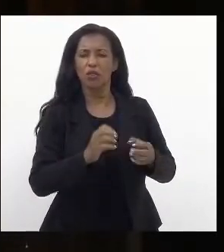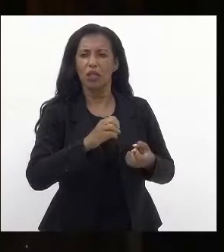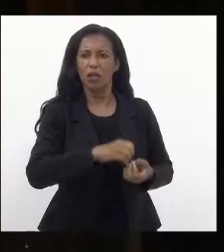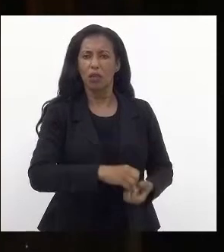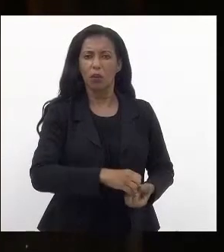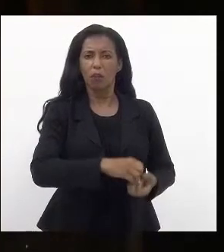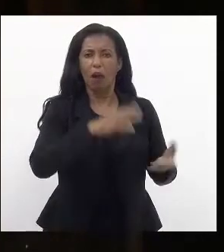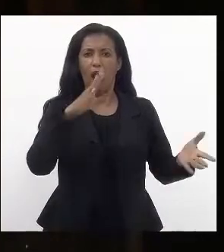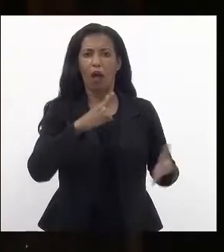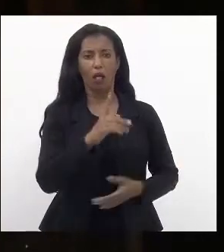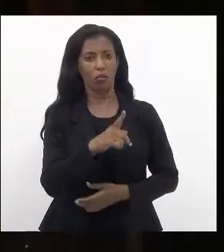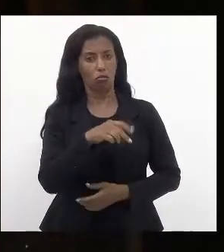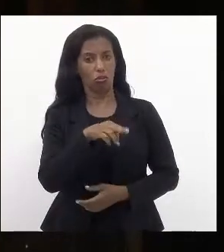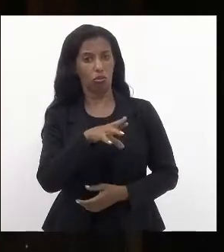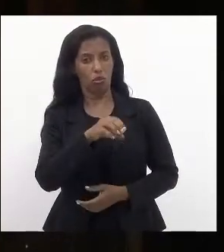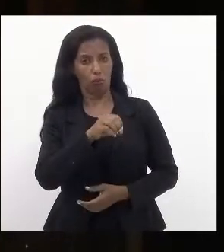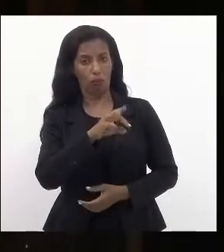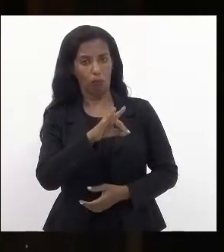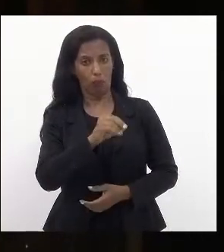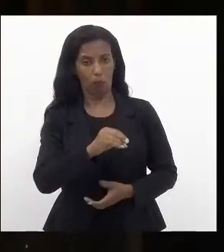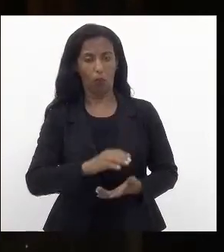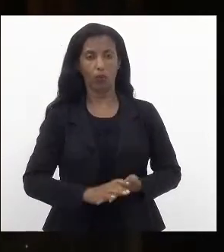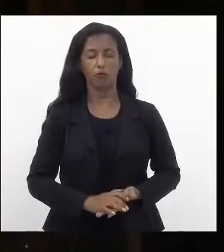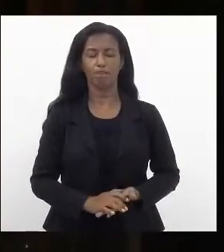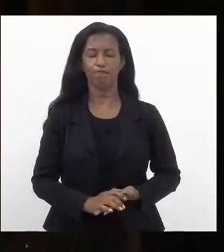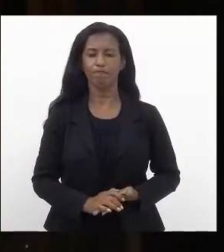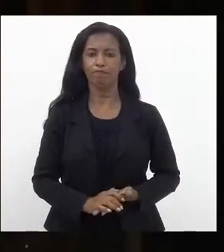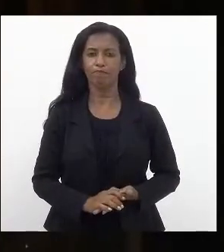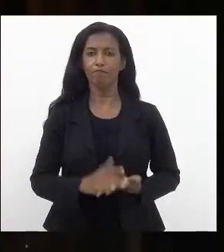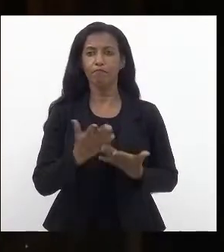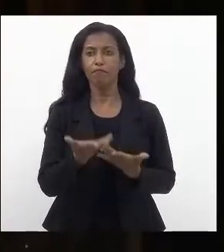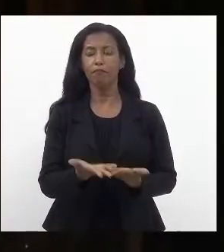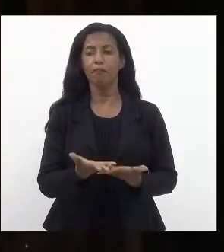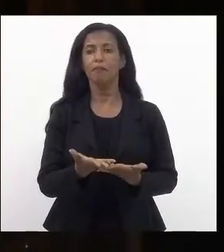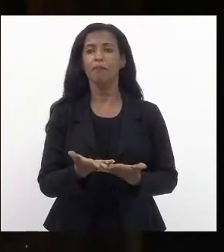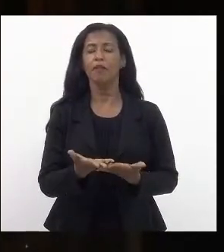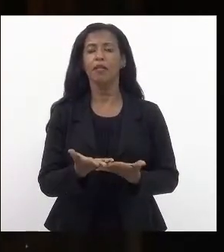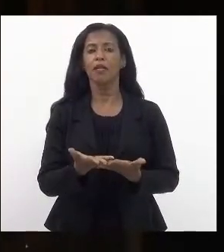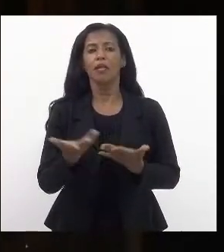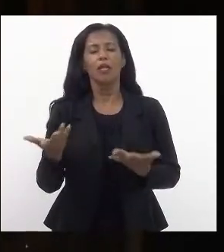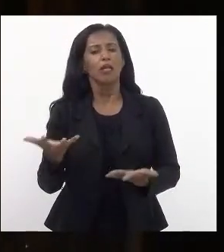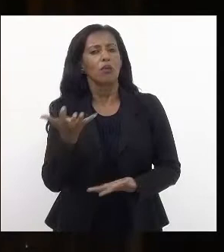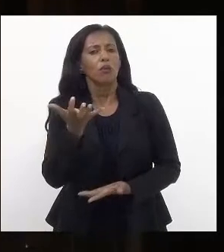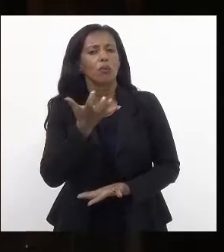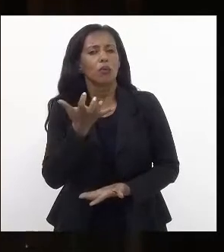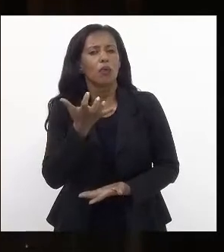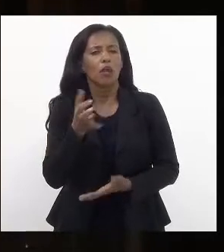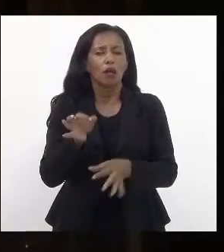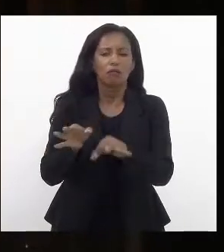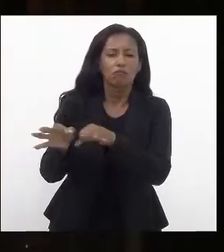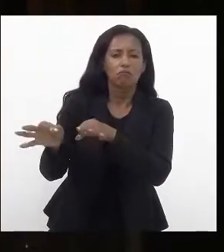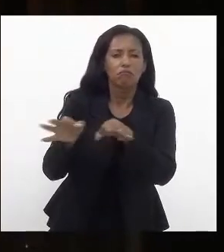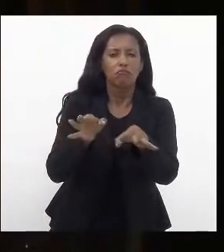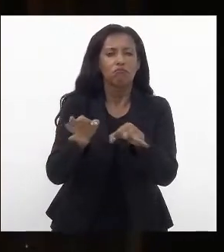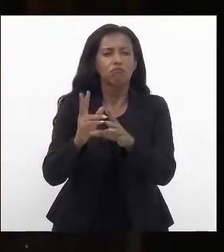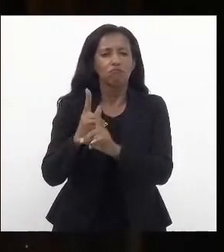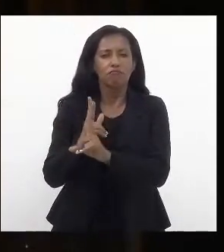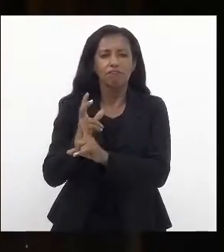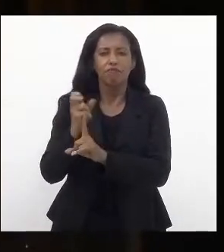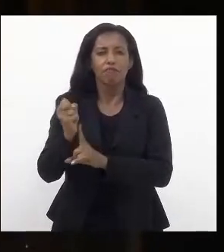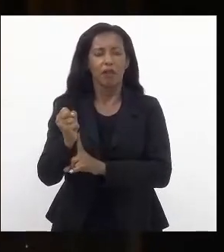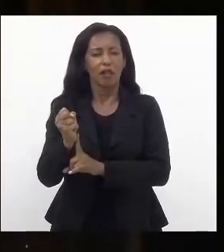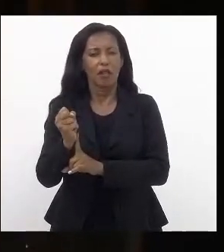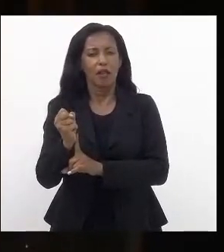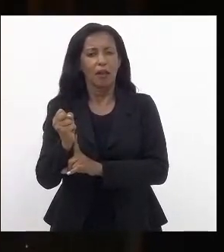do porto, né? E o mal quer predominar, ele de uma maneira heróica, arriscando a